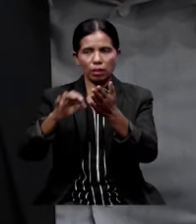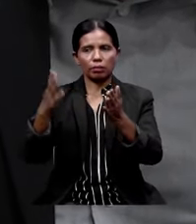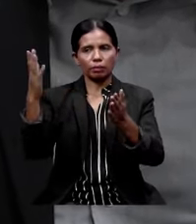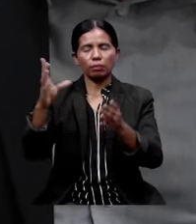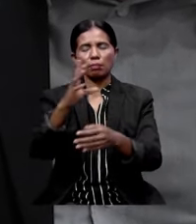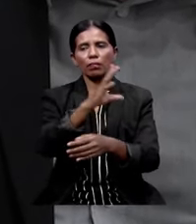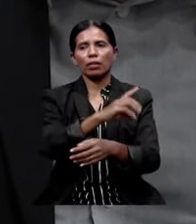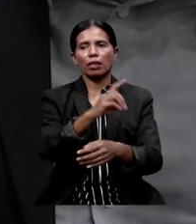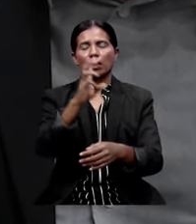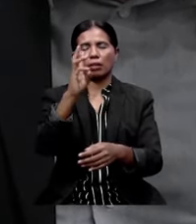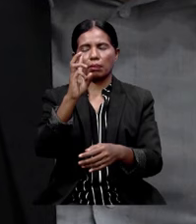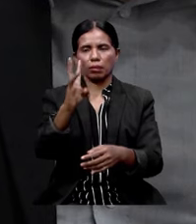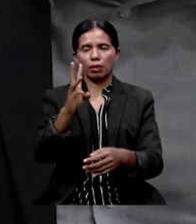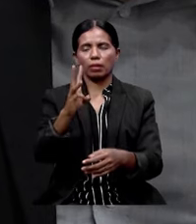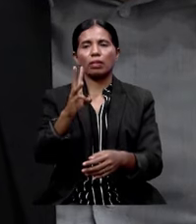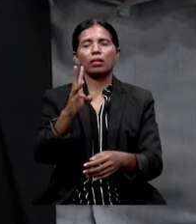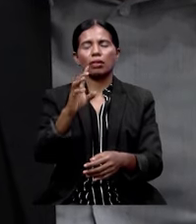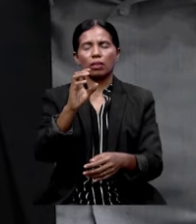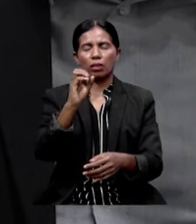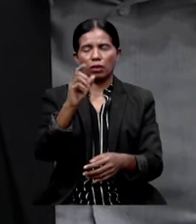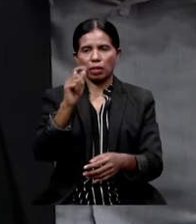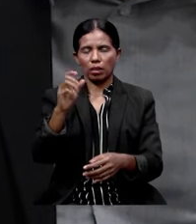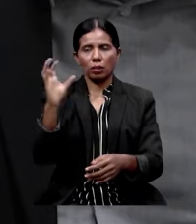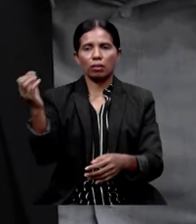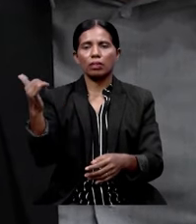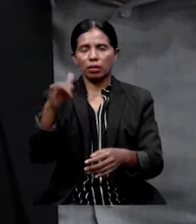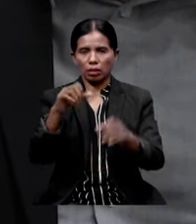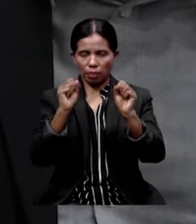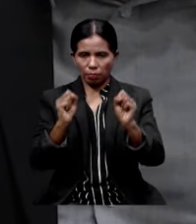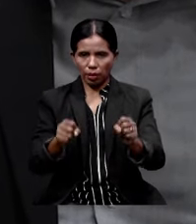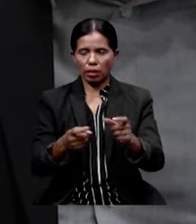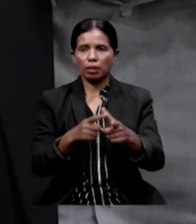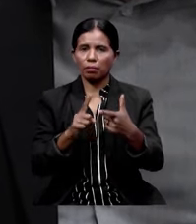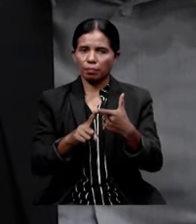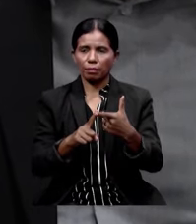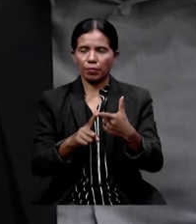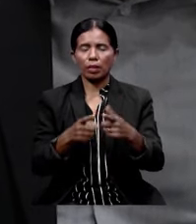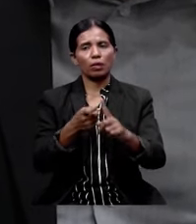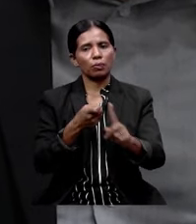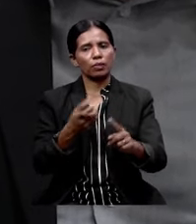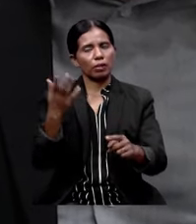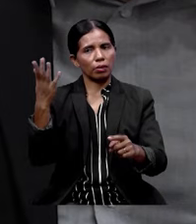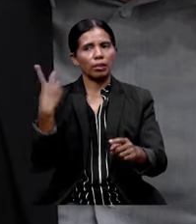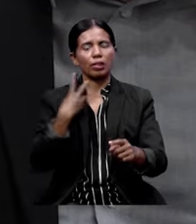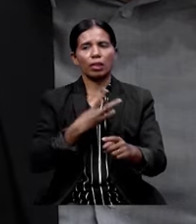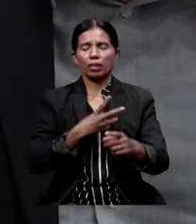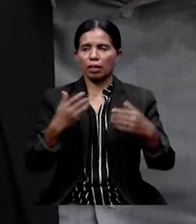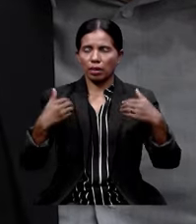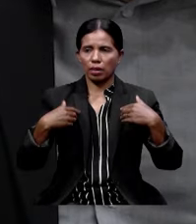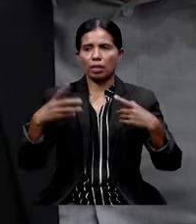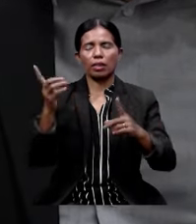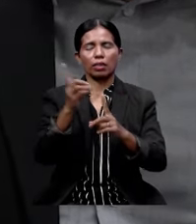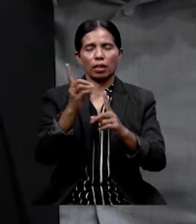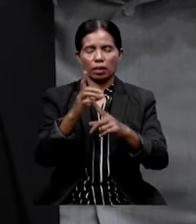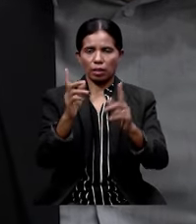WTO União, para ser ele resista oficialmente e ser membro. E, se ele não vai, ita e ela data